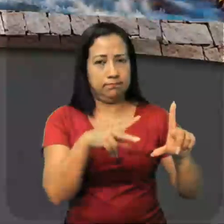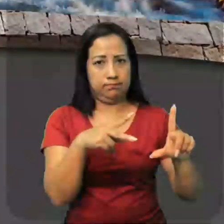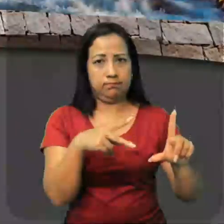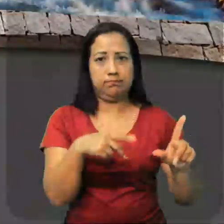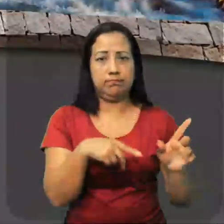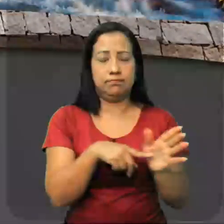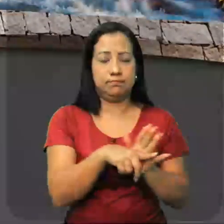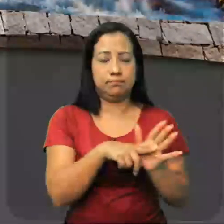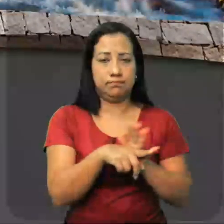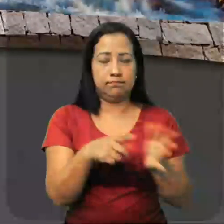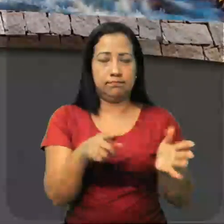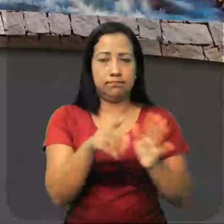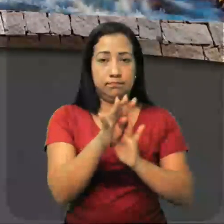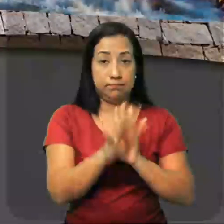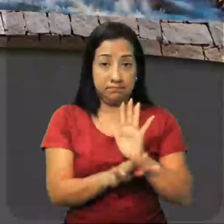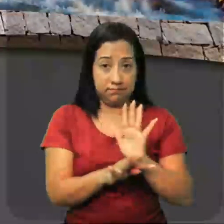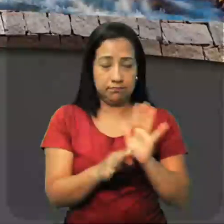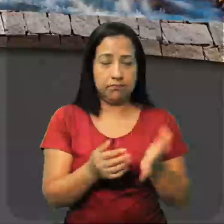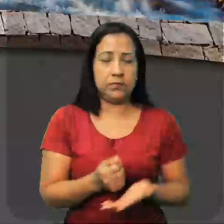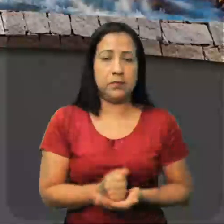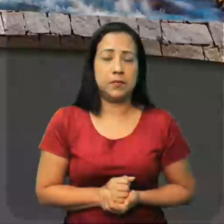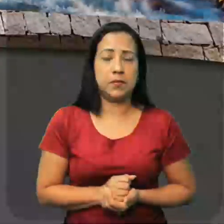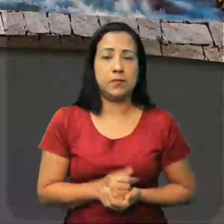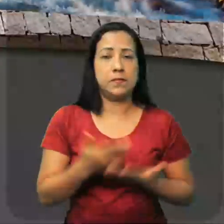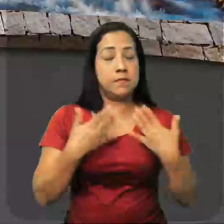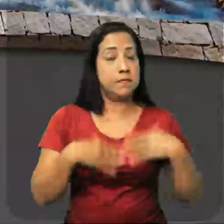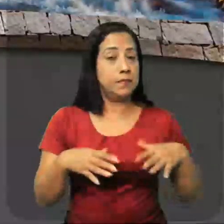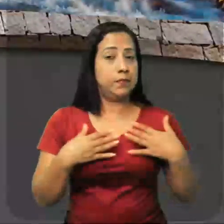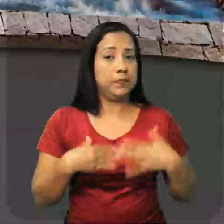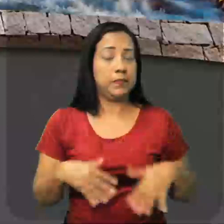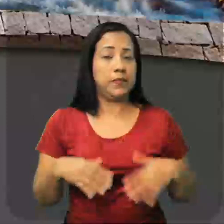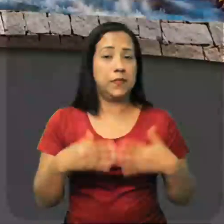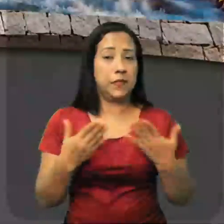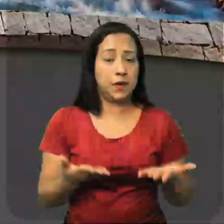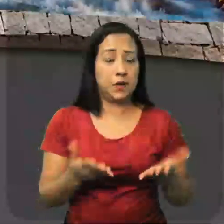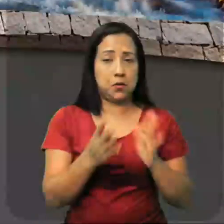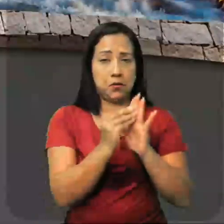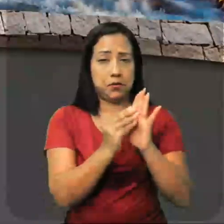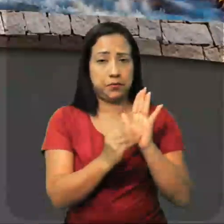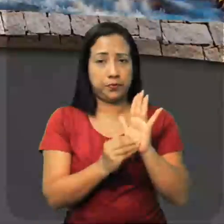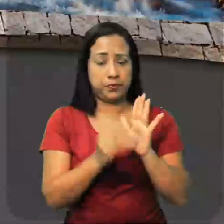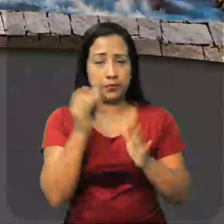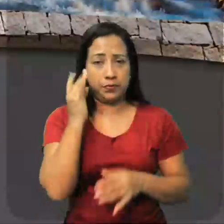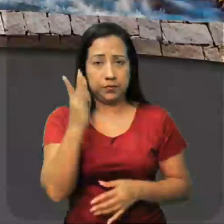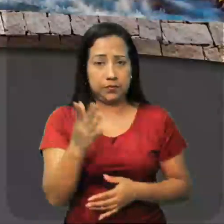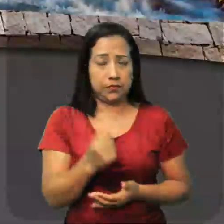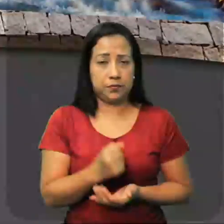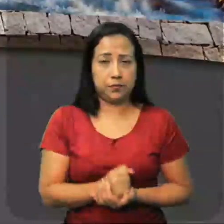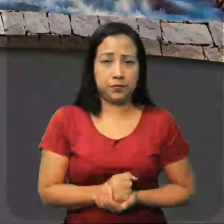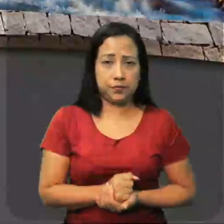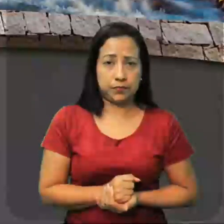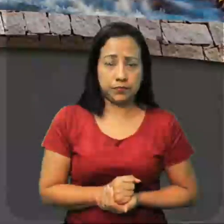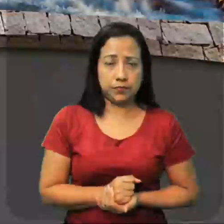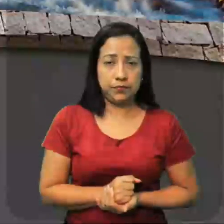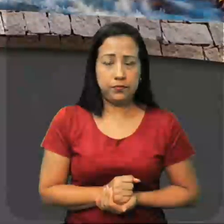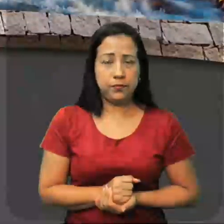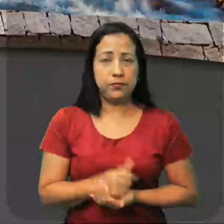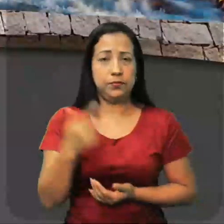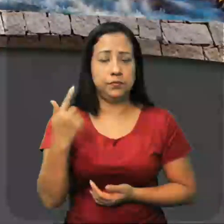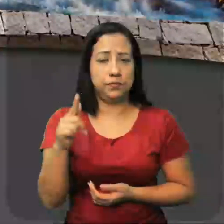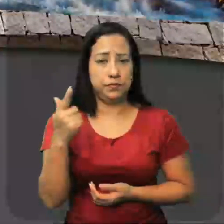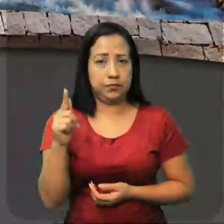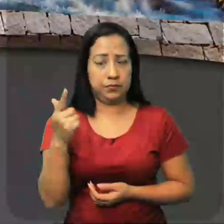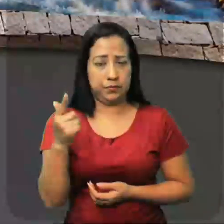textos, portanto, fica tranquilo. É um conteúdo fácil. Sabe qual é o conteúdo difícil no Enem? Em geografia? A